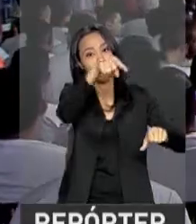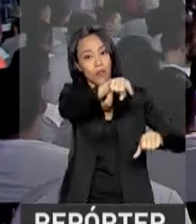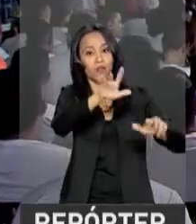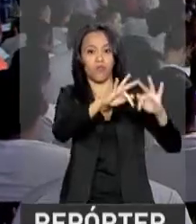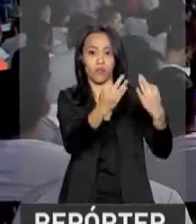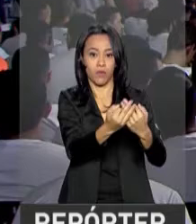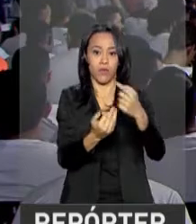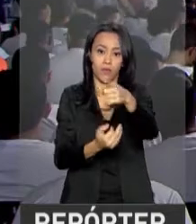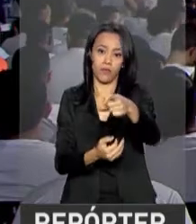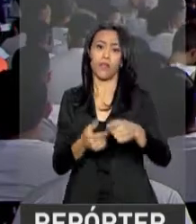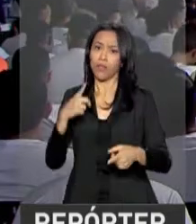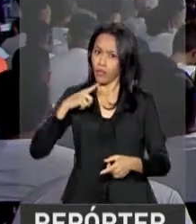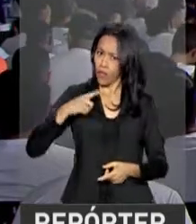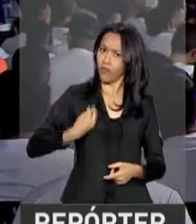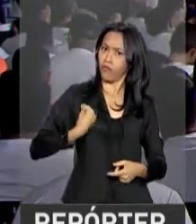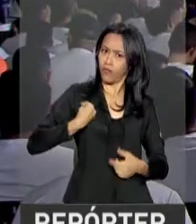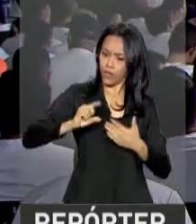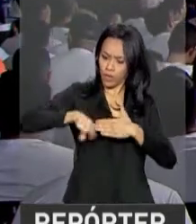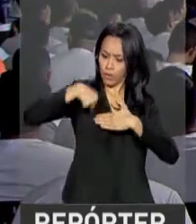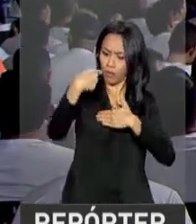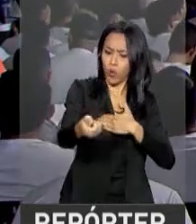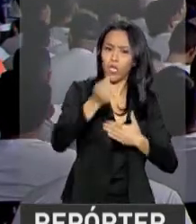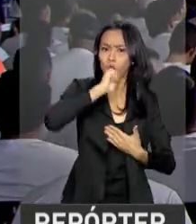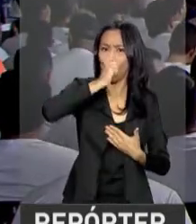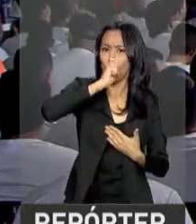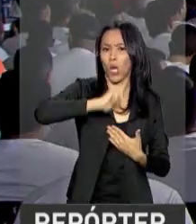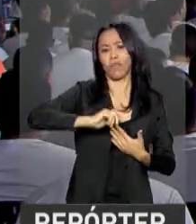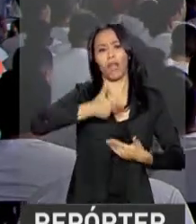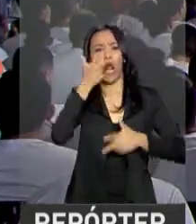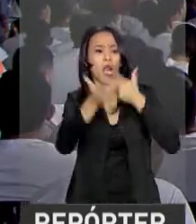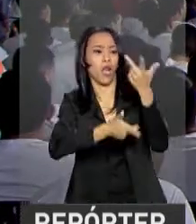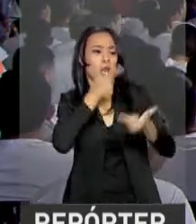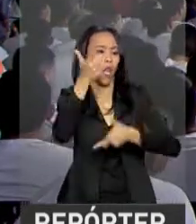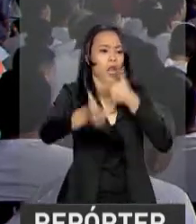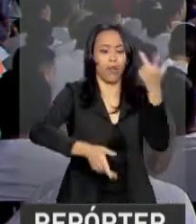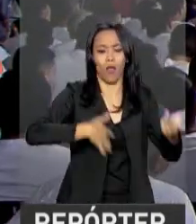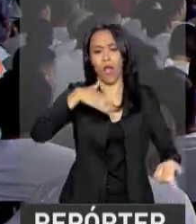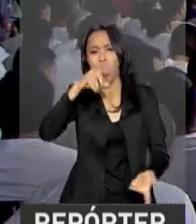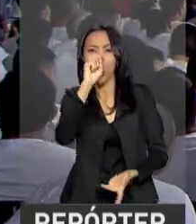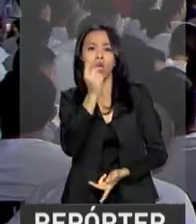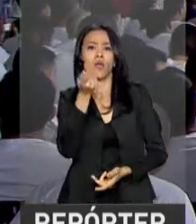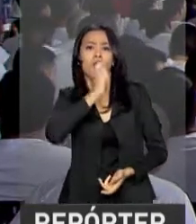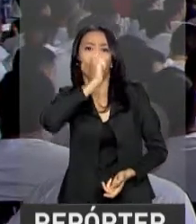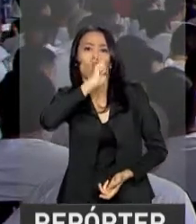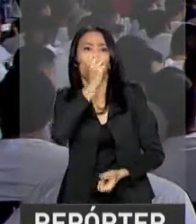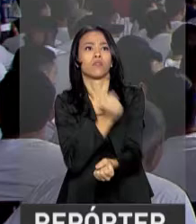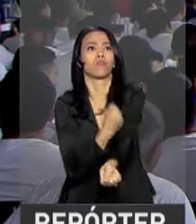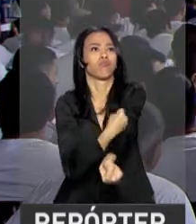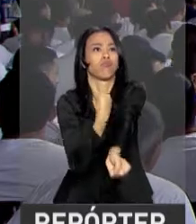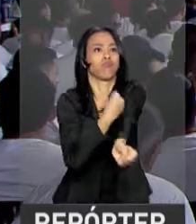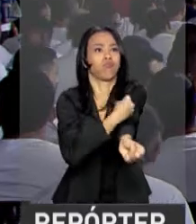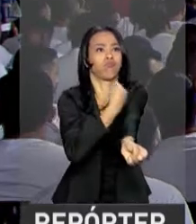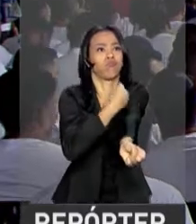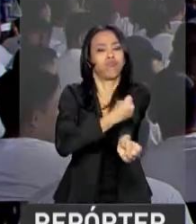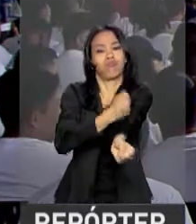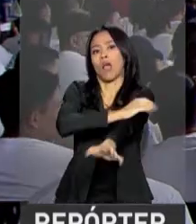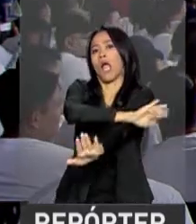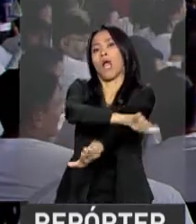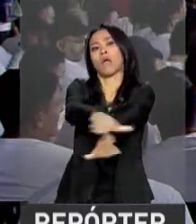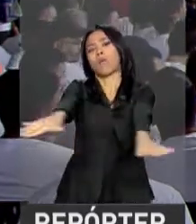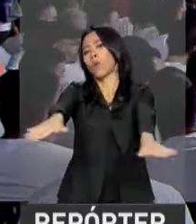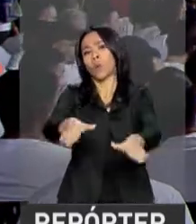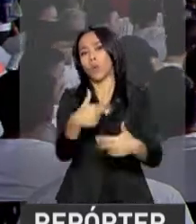existe vida após as drogas essa falácia que tem na sociedade dizer que uma vez dependente químico sempre dependente químico que não há